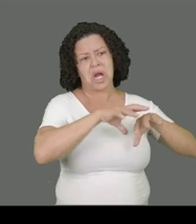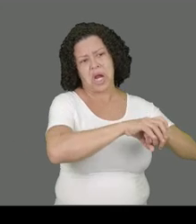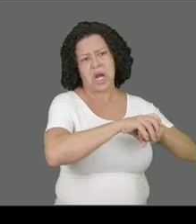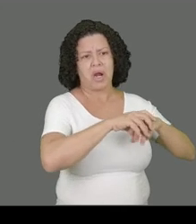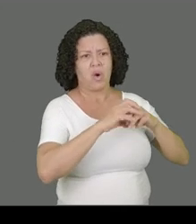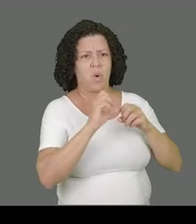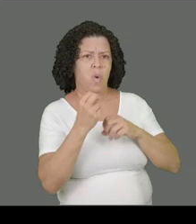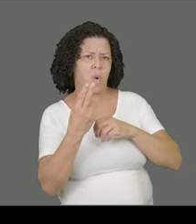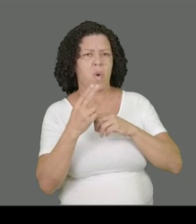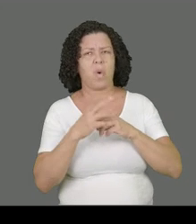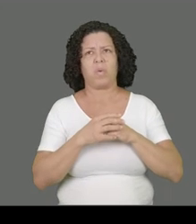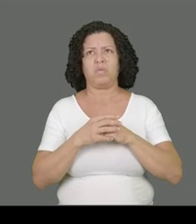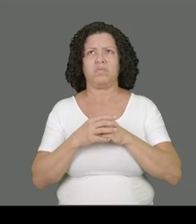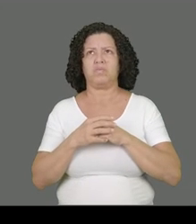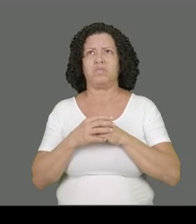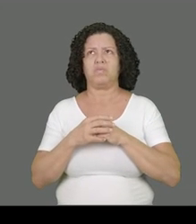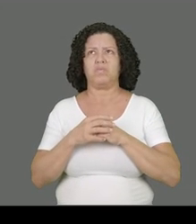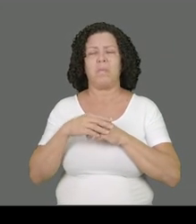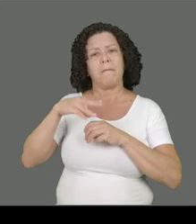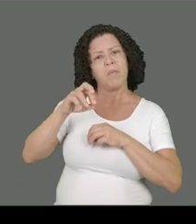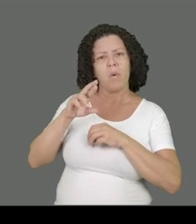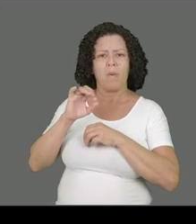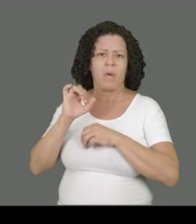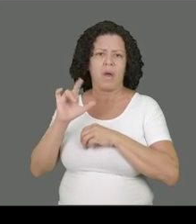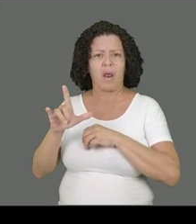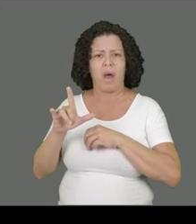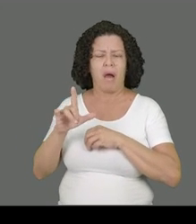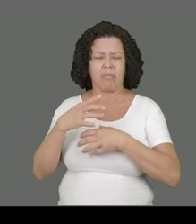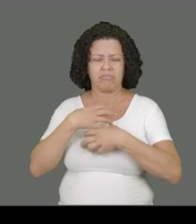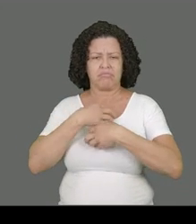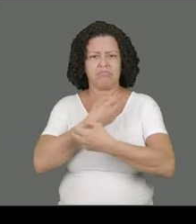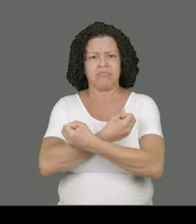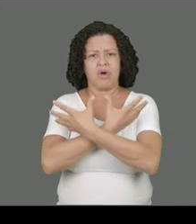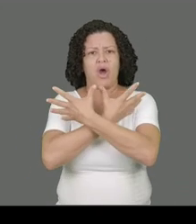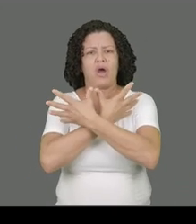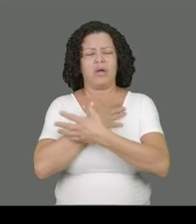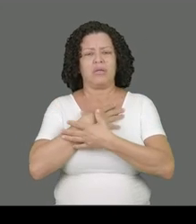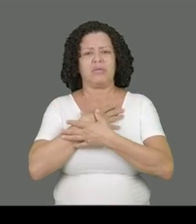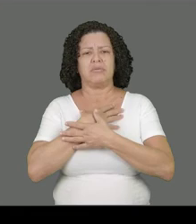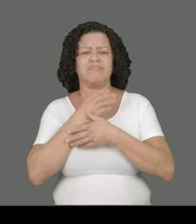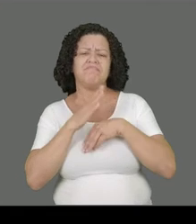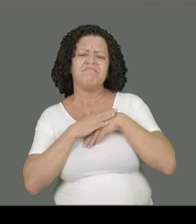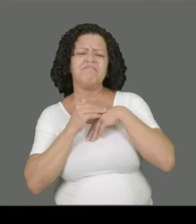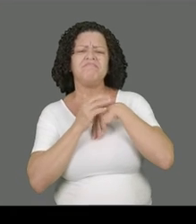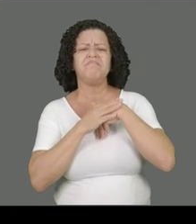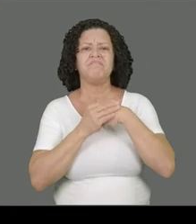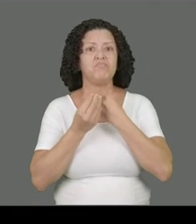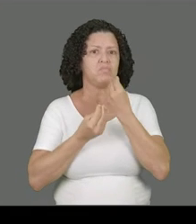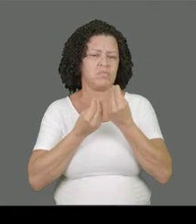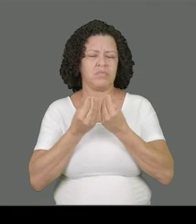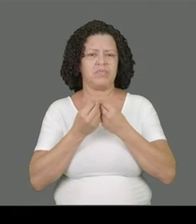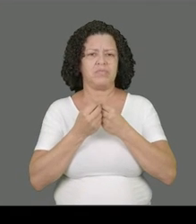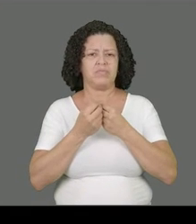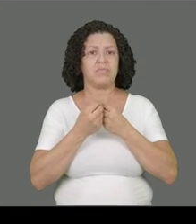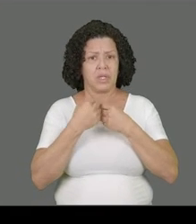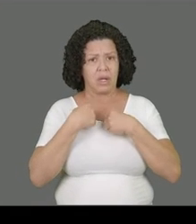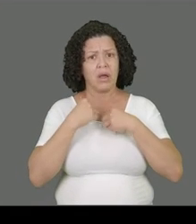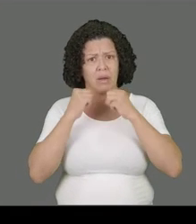ordem material, seja algo de ordem moral, emocional,